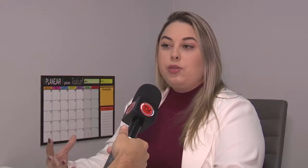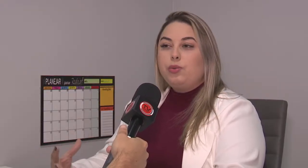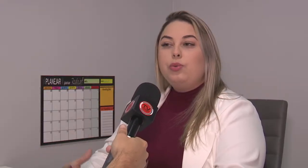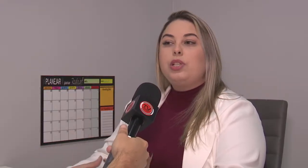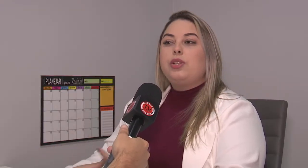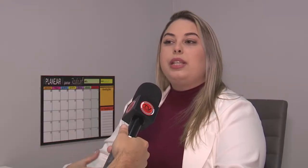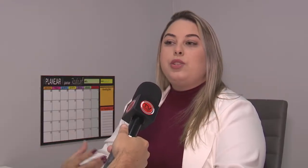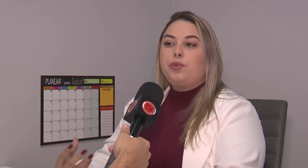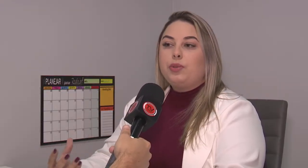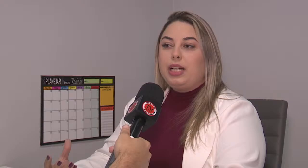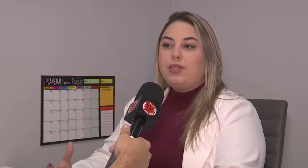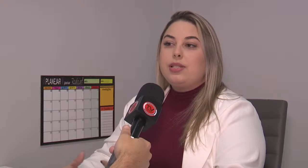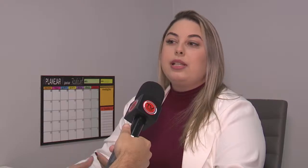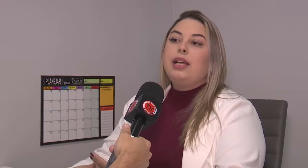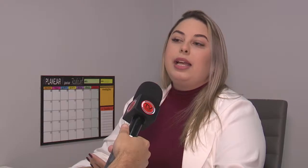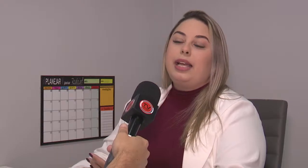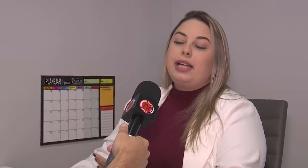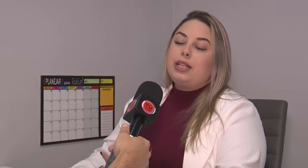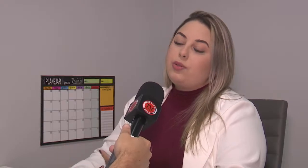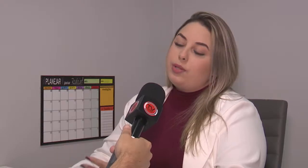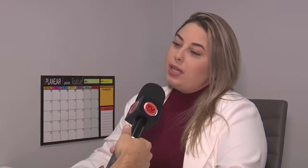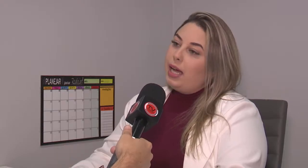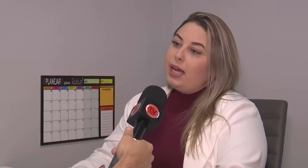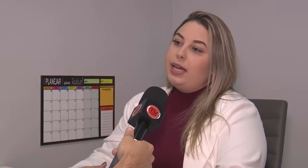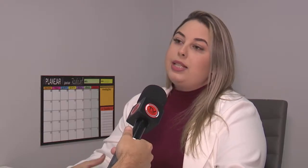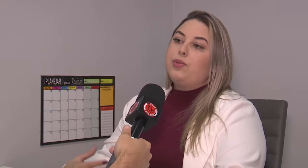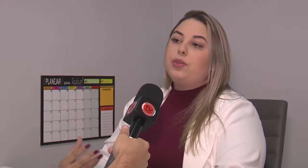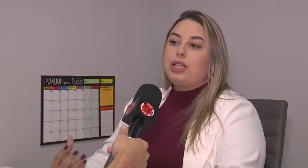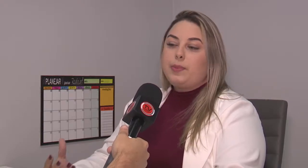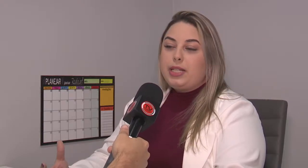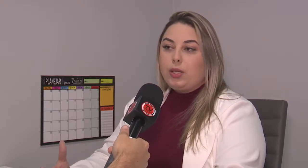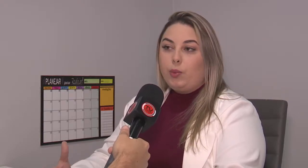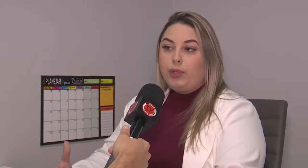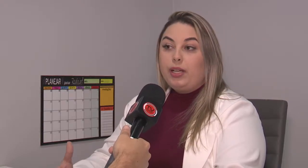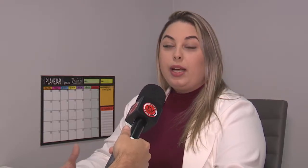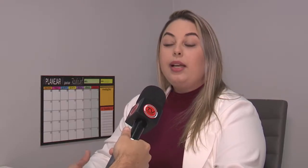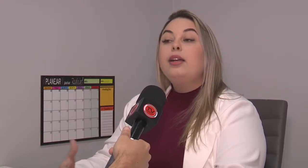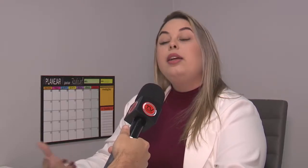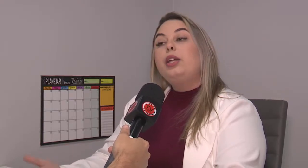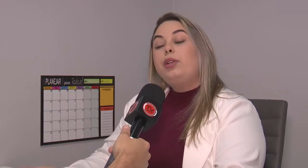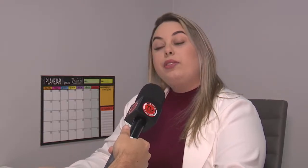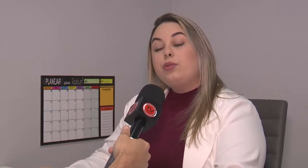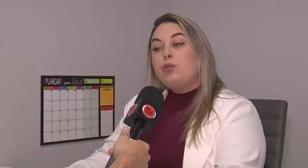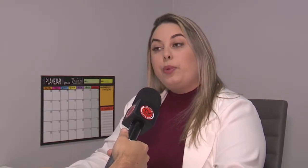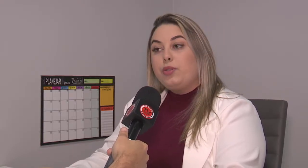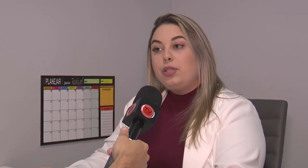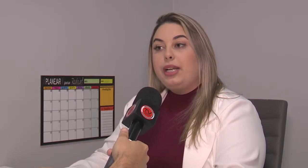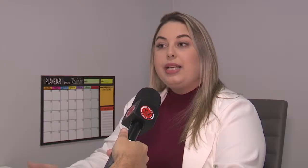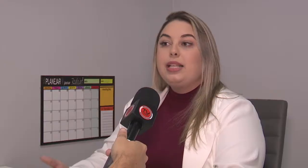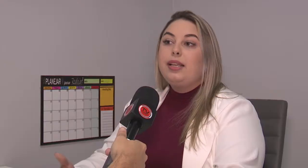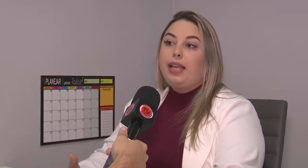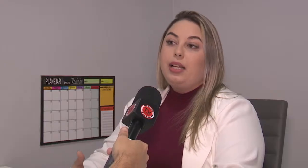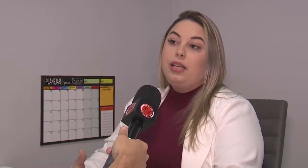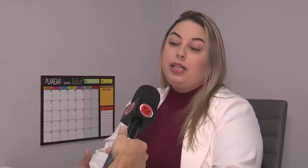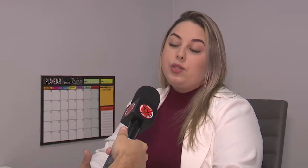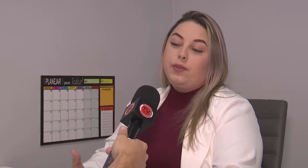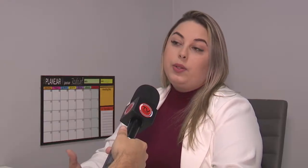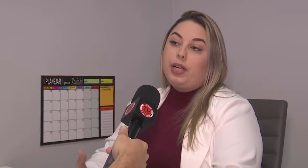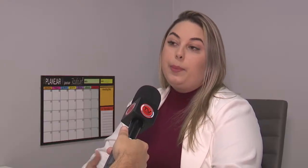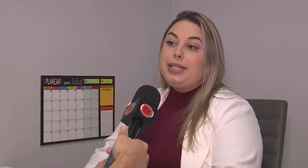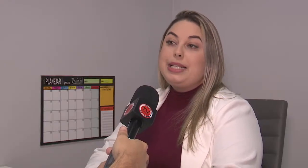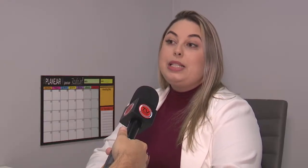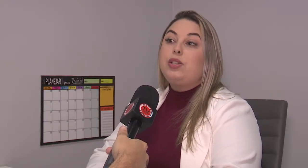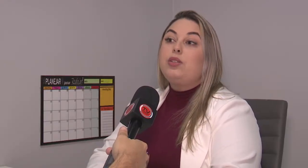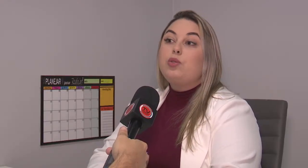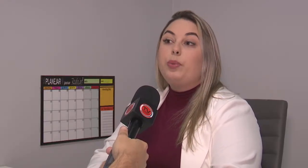pouquinho mais de ajuda, já tem dificuldades sociais, dificuldades para se comunicar, e o nível de suporte 3 é aquele